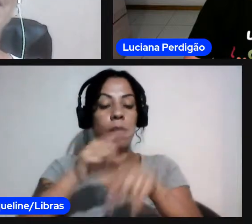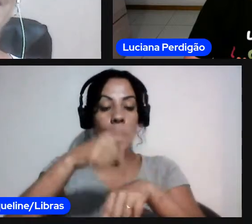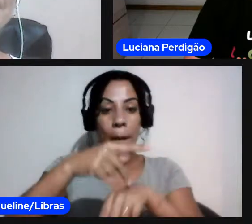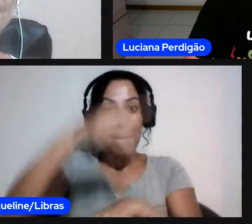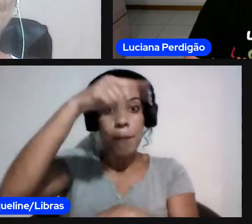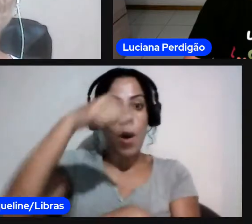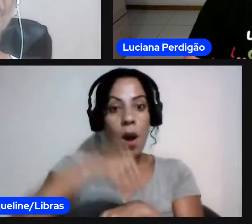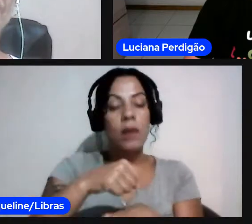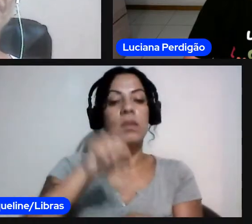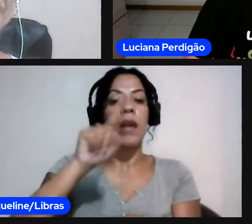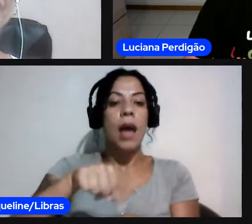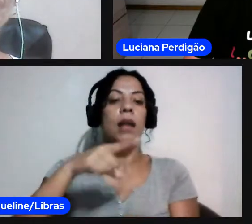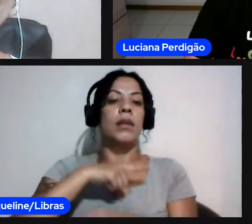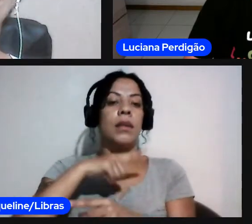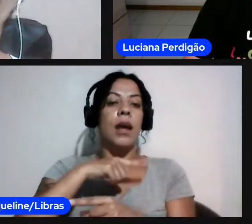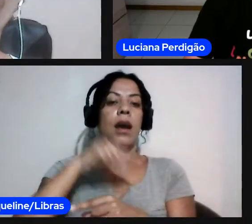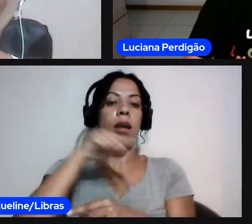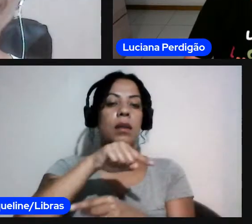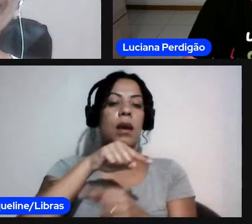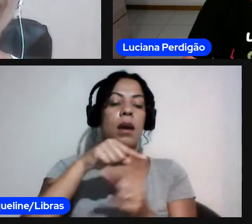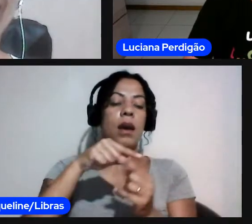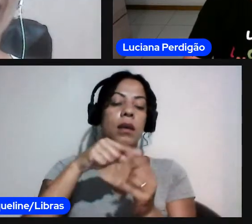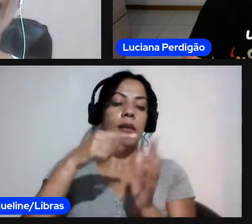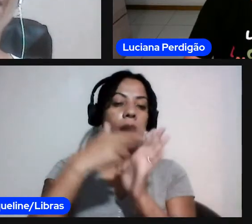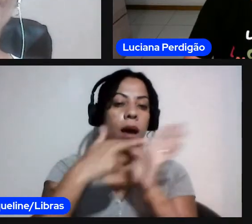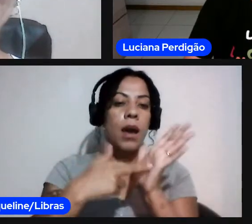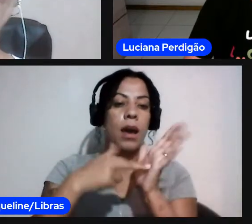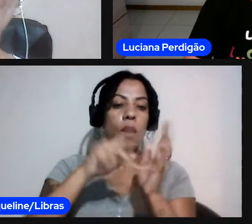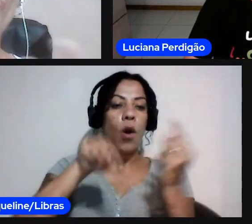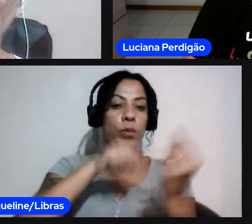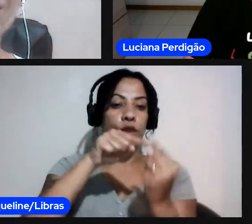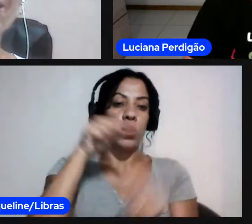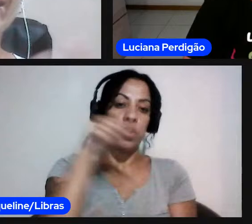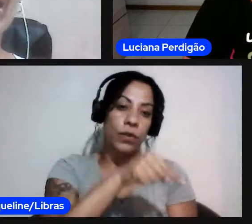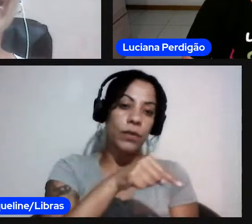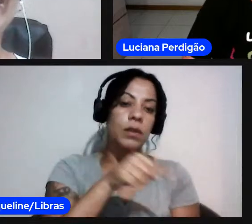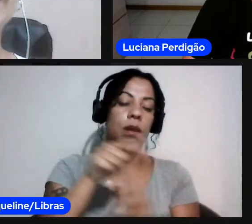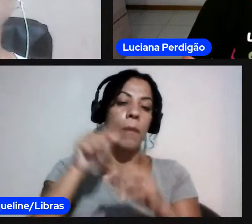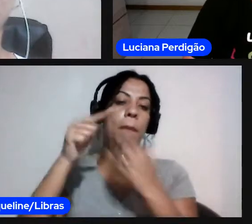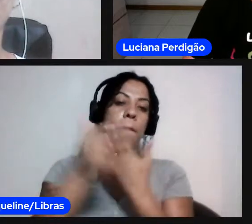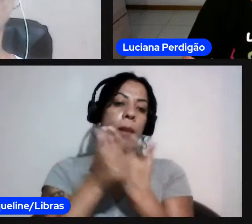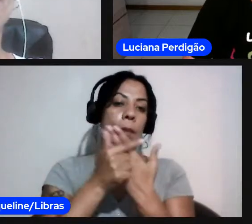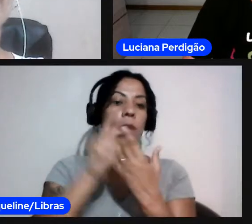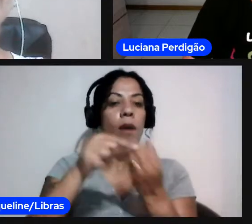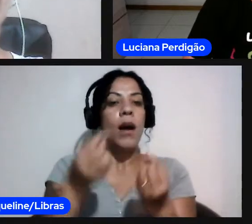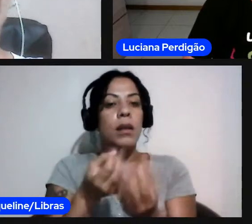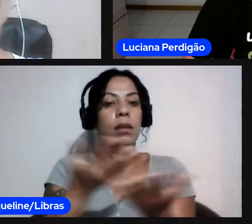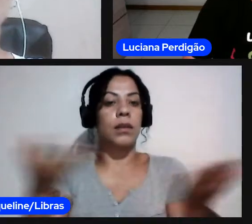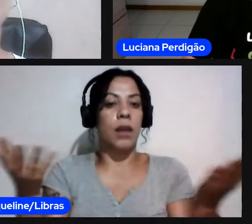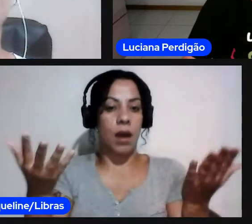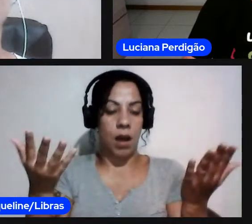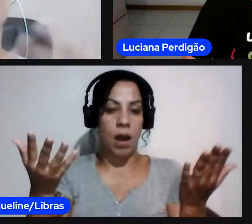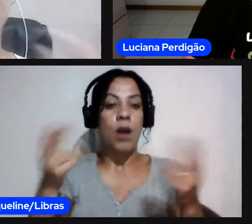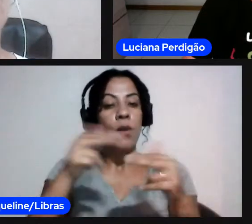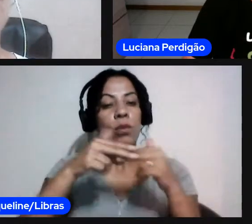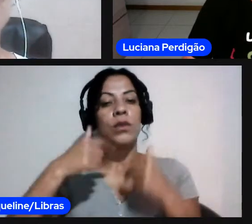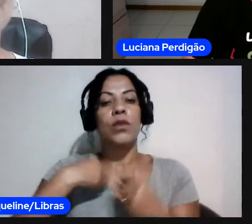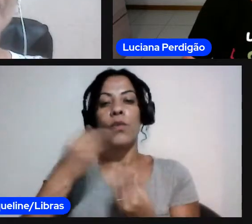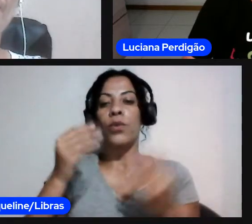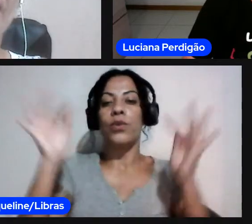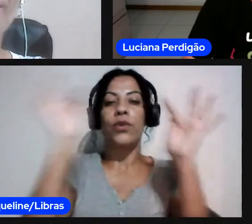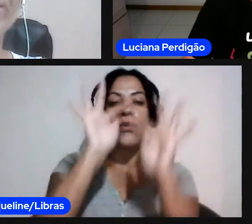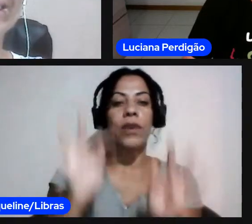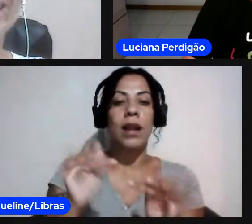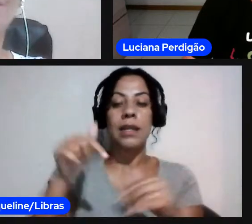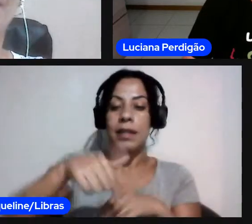função e esse papel. Muito feliz, né? E muito orgulhosa de estar aqui nesse momento, nessa live, sabendo um pouquinho mais do